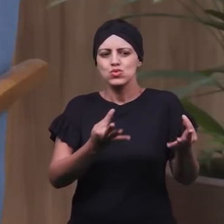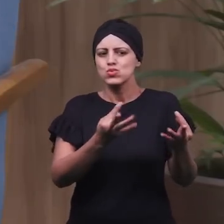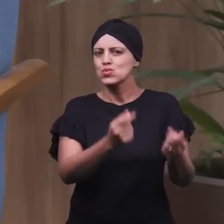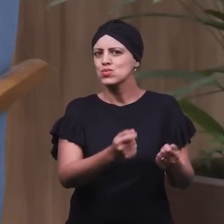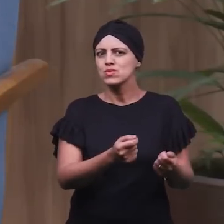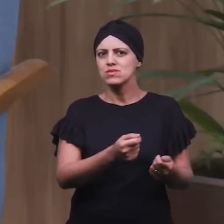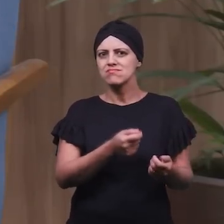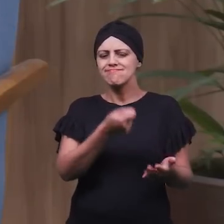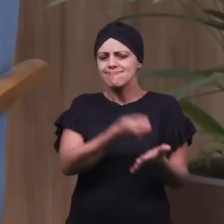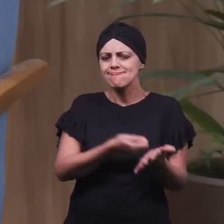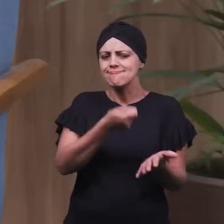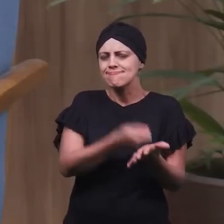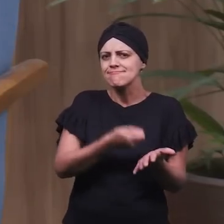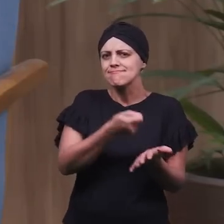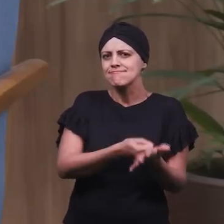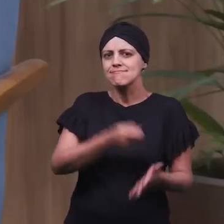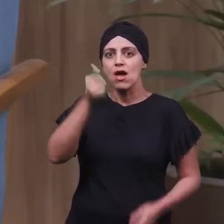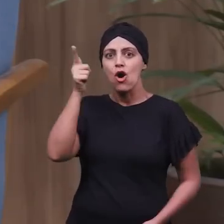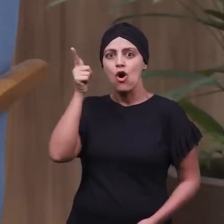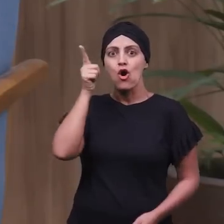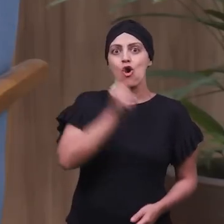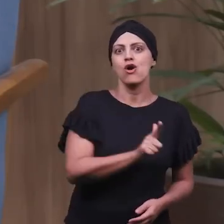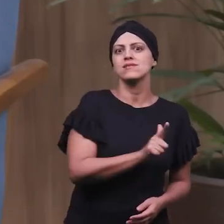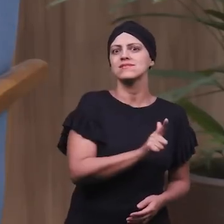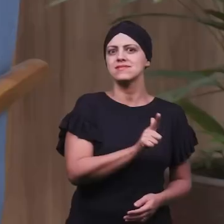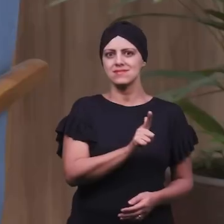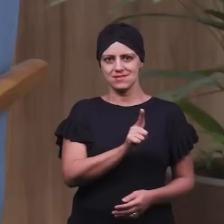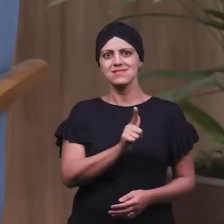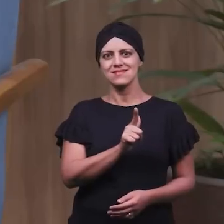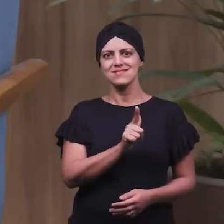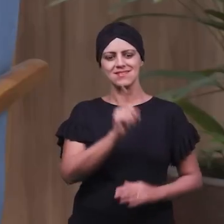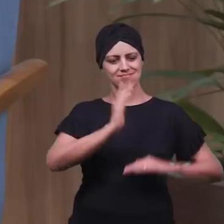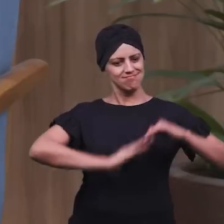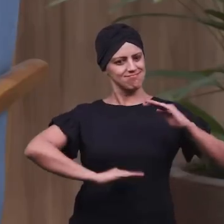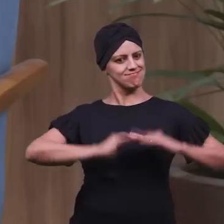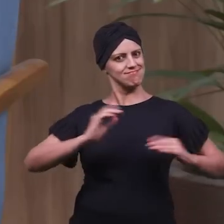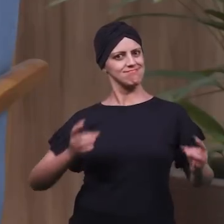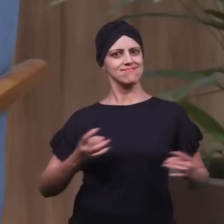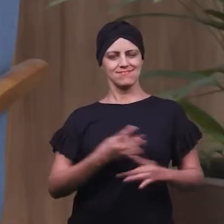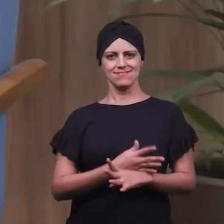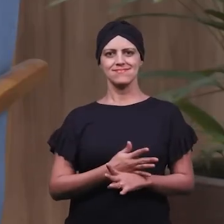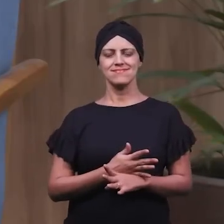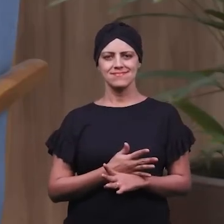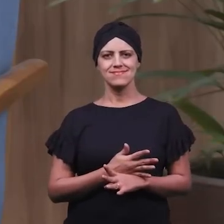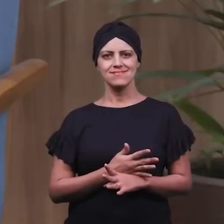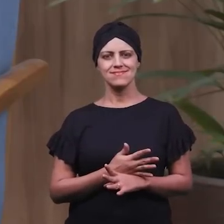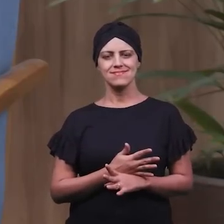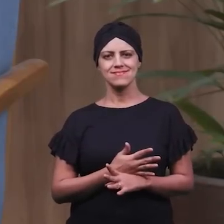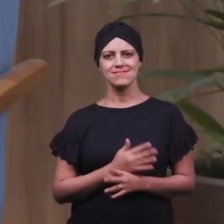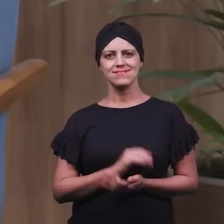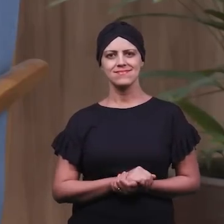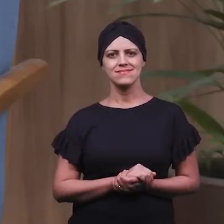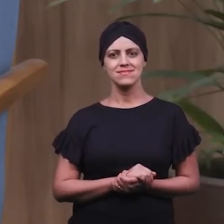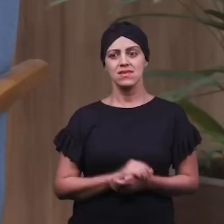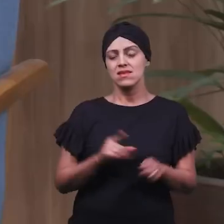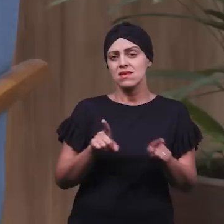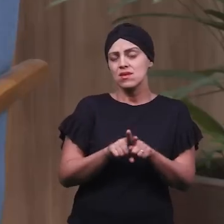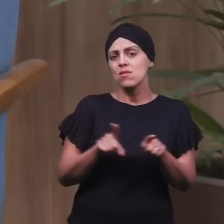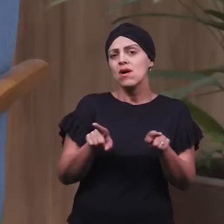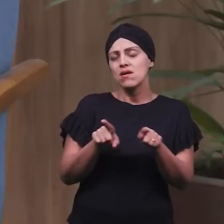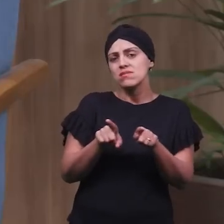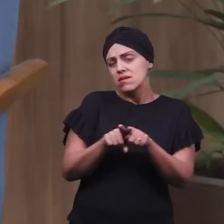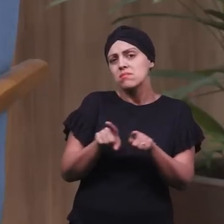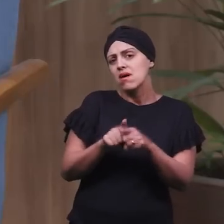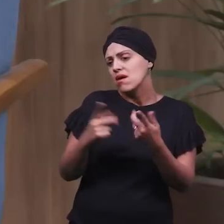dar todos os passos necessários para efetivamente alcançar essa conquista. E assim nós fazemos na nossa